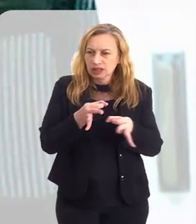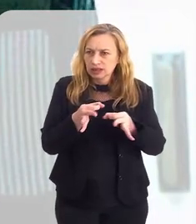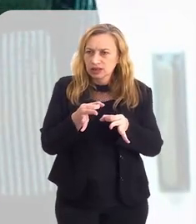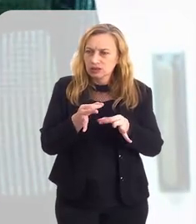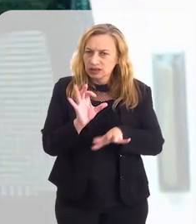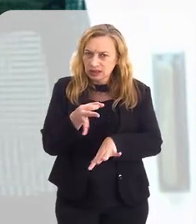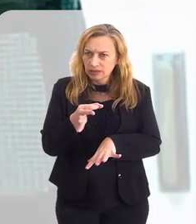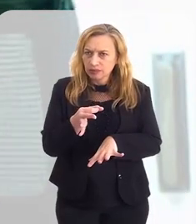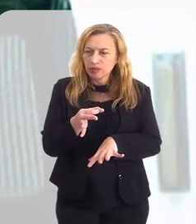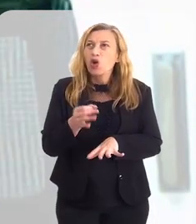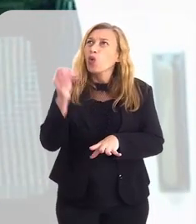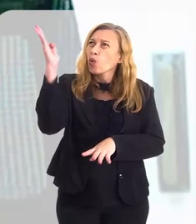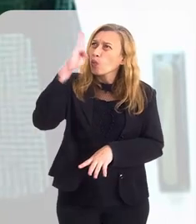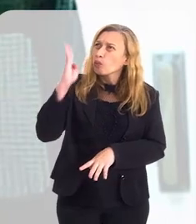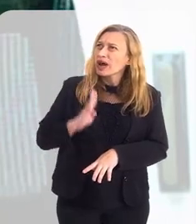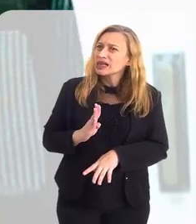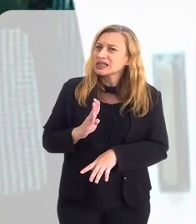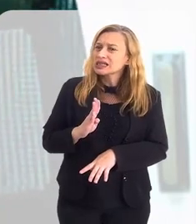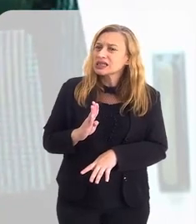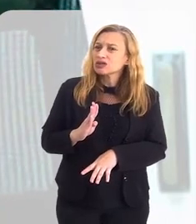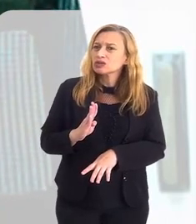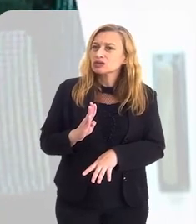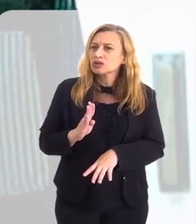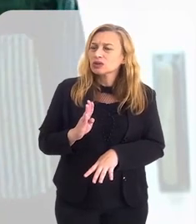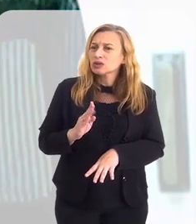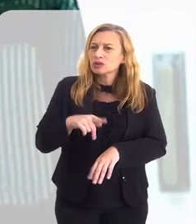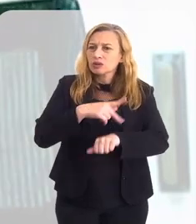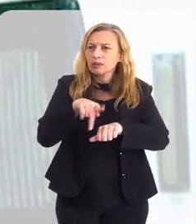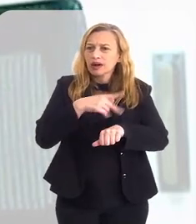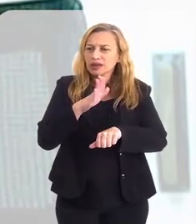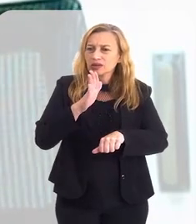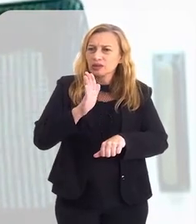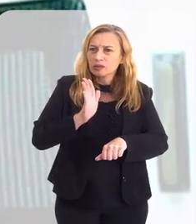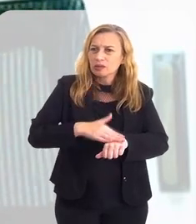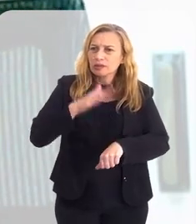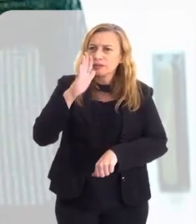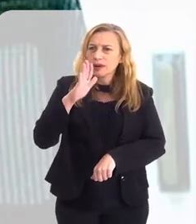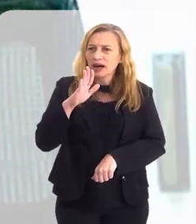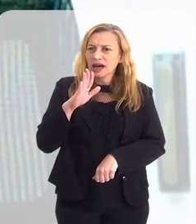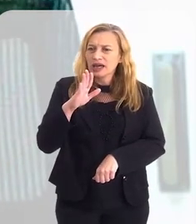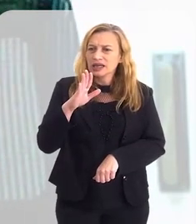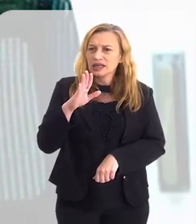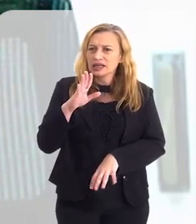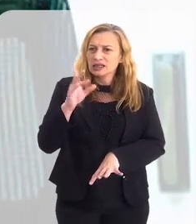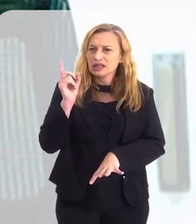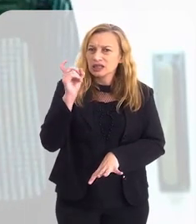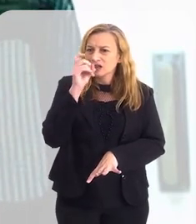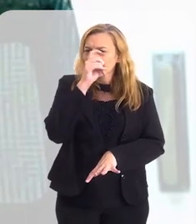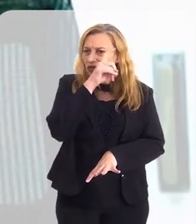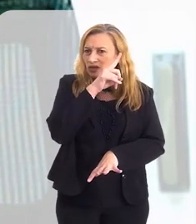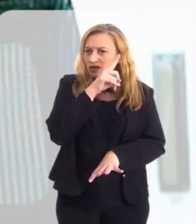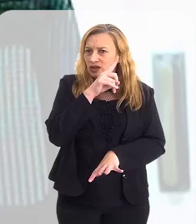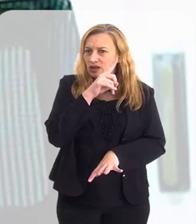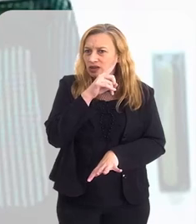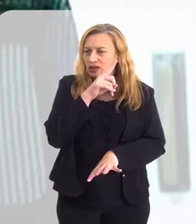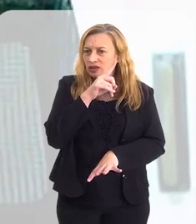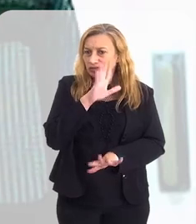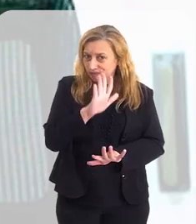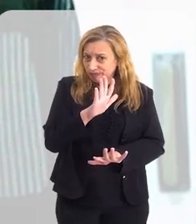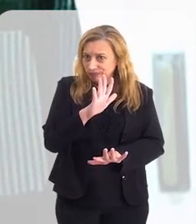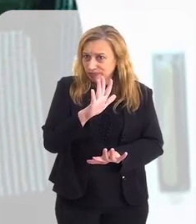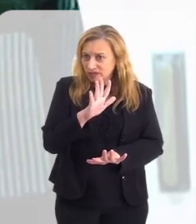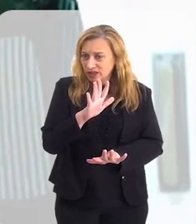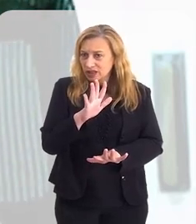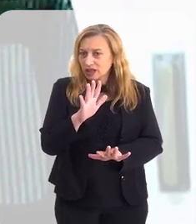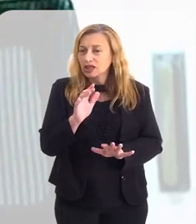maneira mais ampliada. O Brasil é um dos países mais promissores do mundo no que se refere a ter um